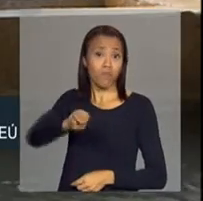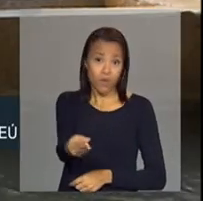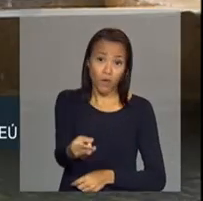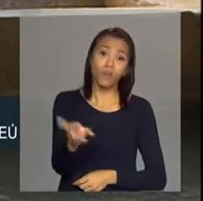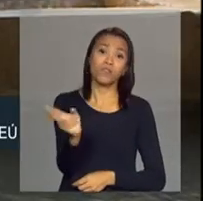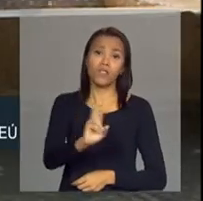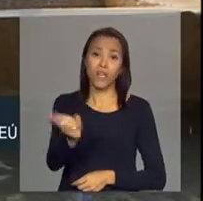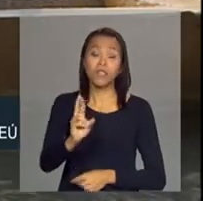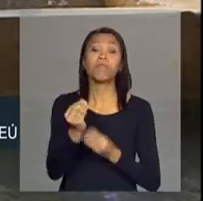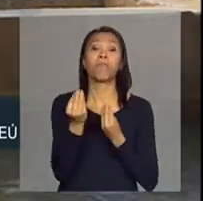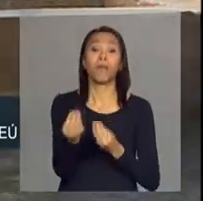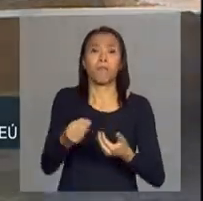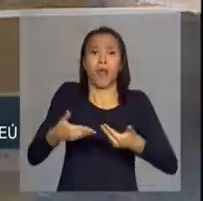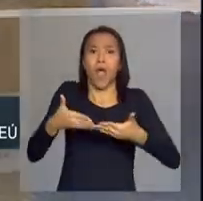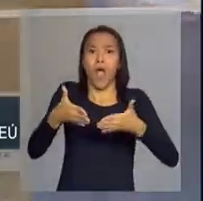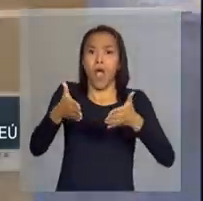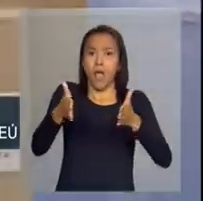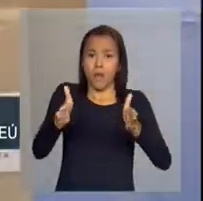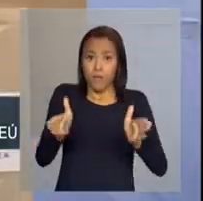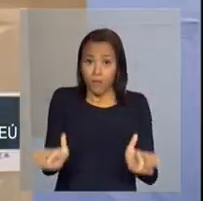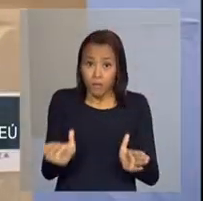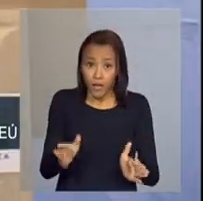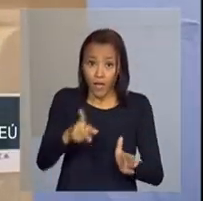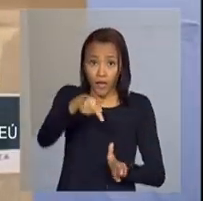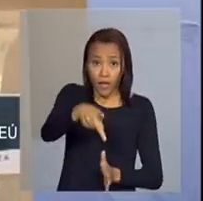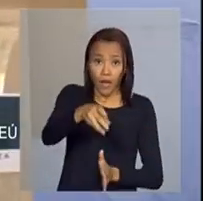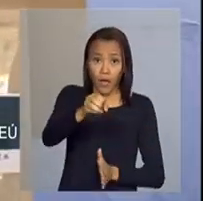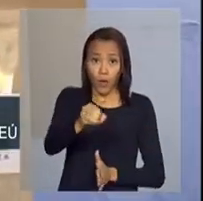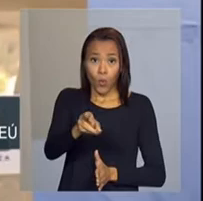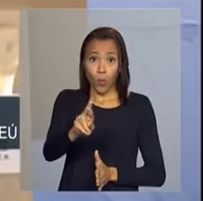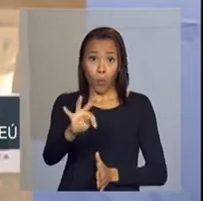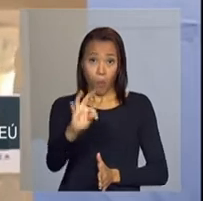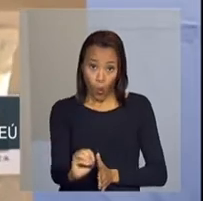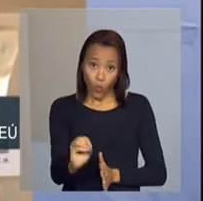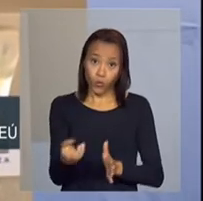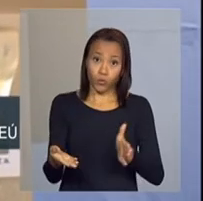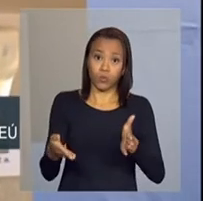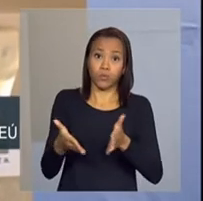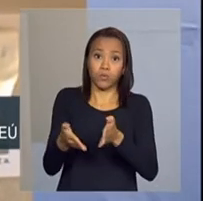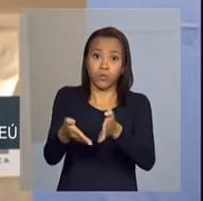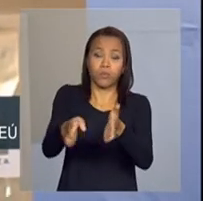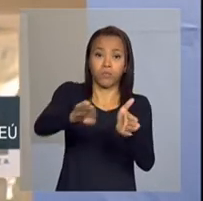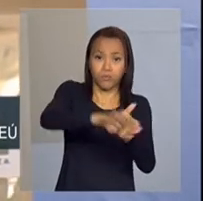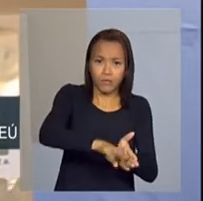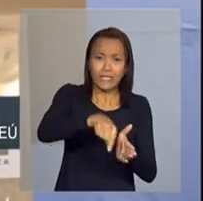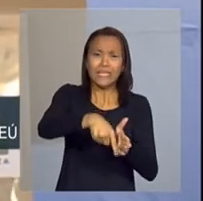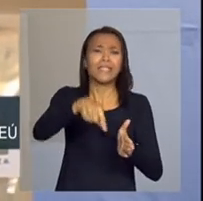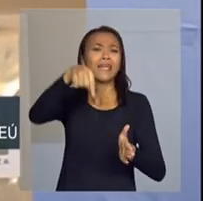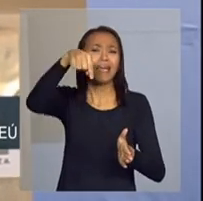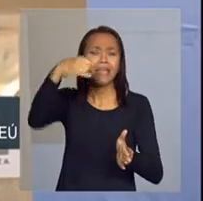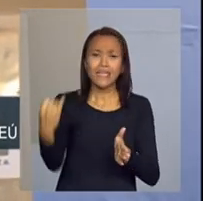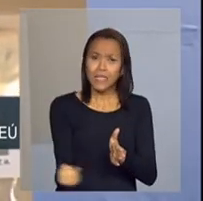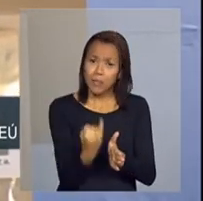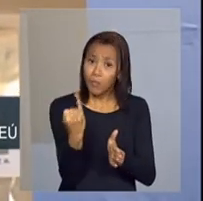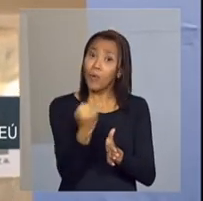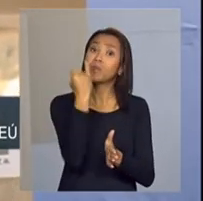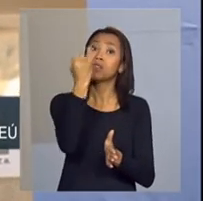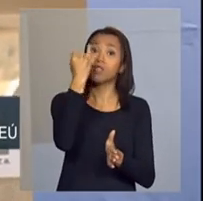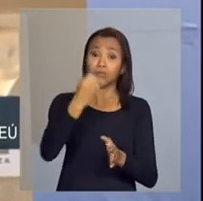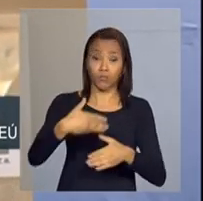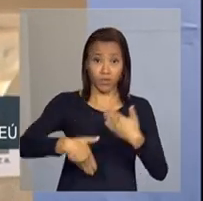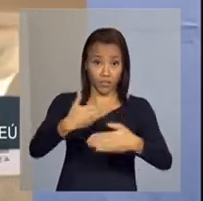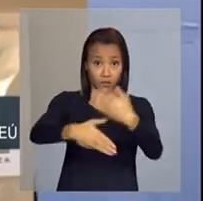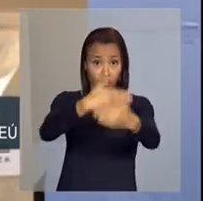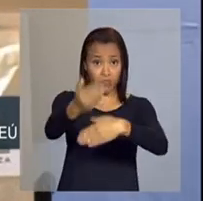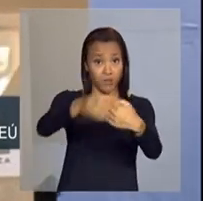reais para ampliação do Porto de Suape, o porto que é um eixo fundamental de desenvolvimento